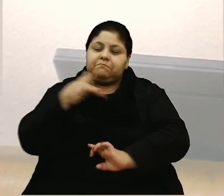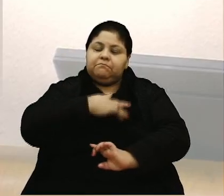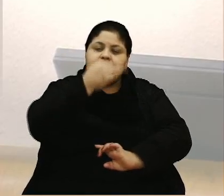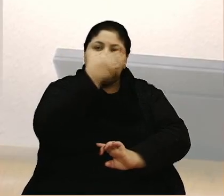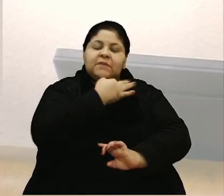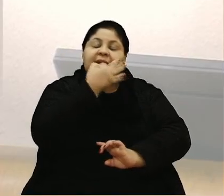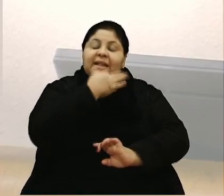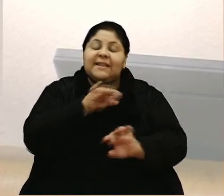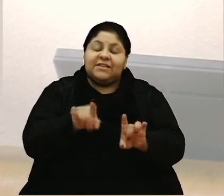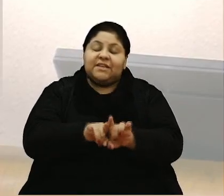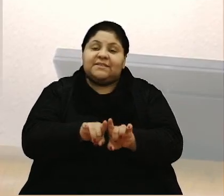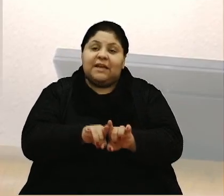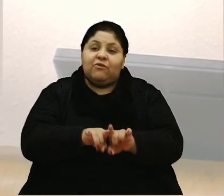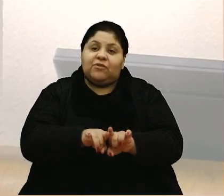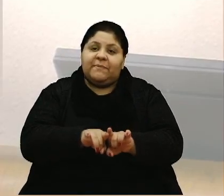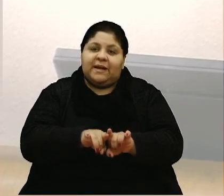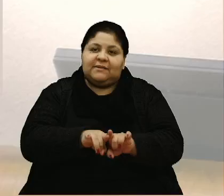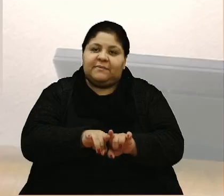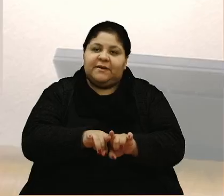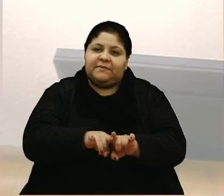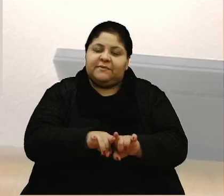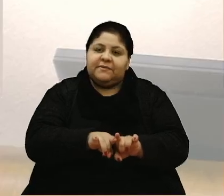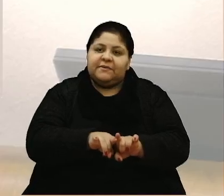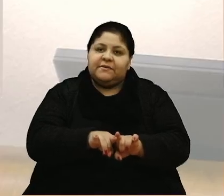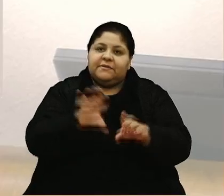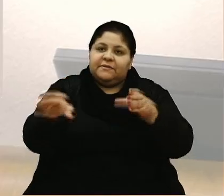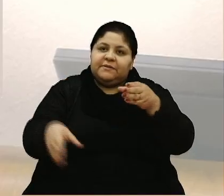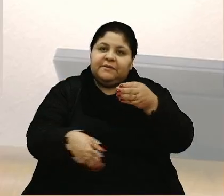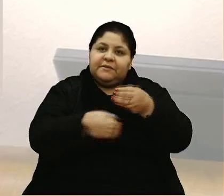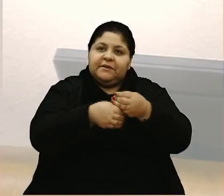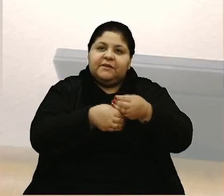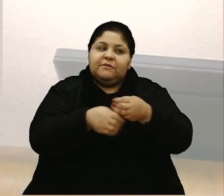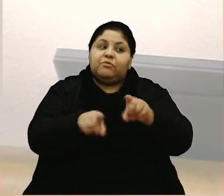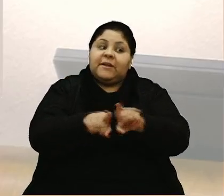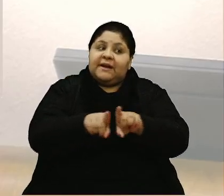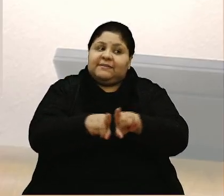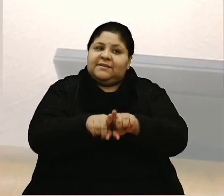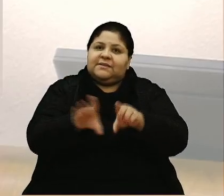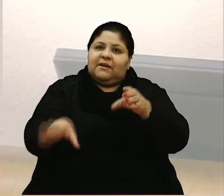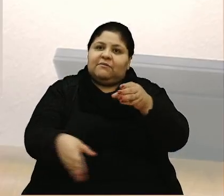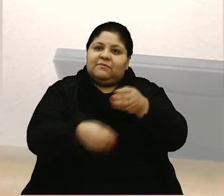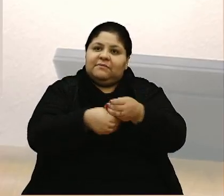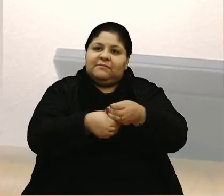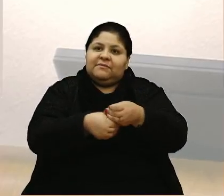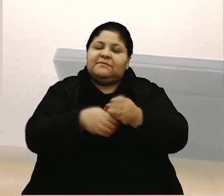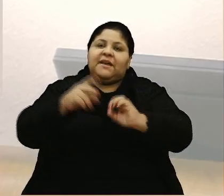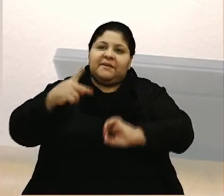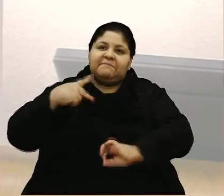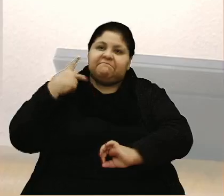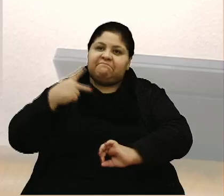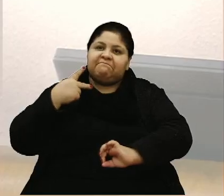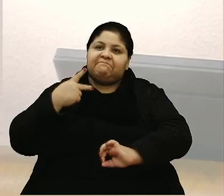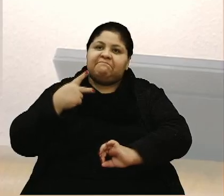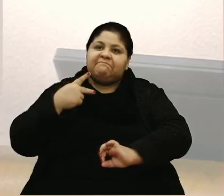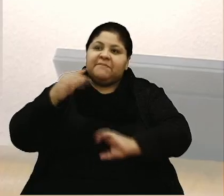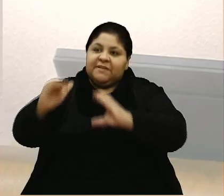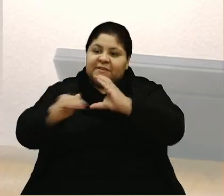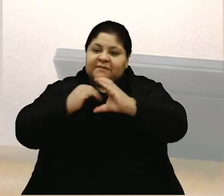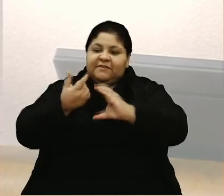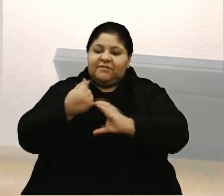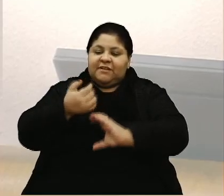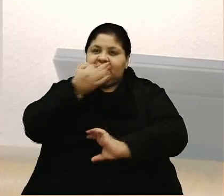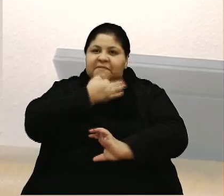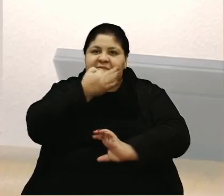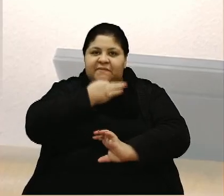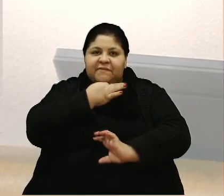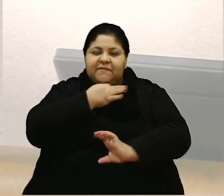salvou, graças a Deus, com o dinheiro nosso, com as emendas do nosso dinheiro, salvou tantas vidas, né, trazendo recursos para Caxias do Sul.